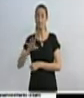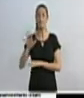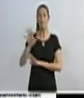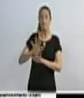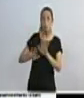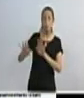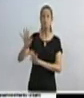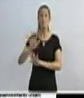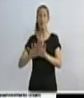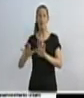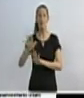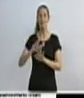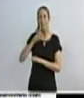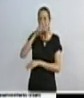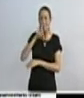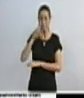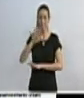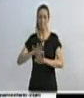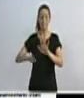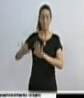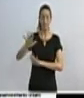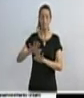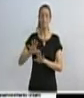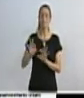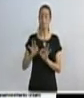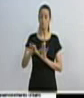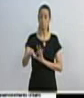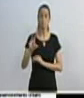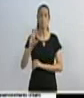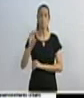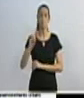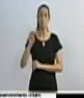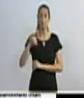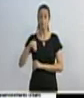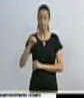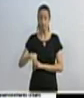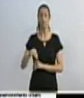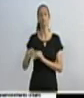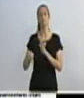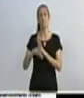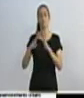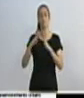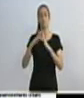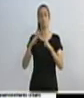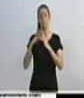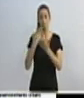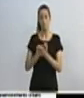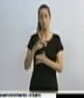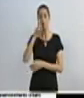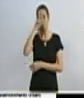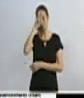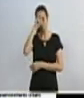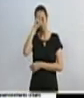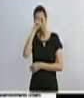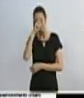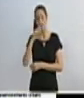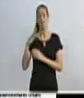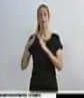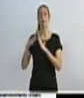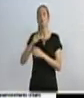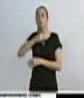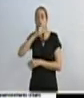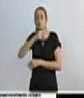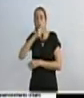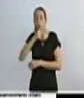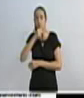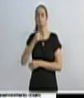A área crítica, área localizada até 50 metros, de hospitais, clínicas, escolas, creches e asilos. Então, a lei municipal